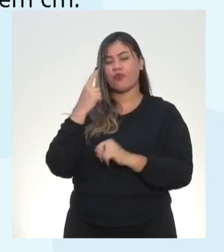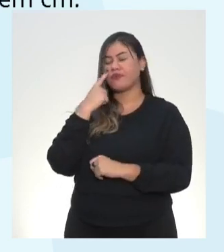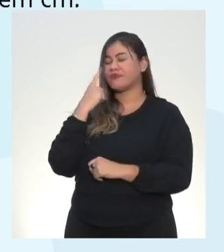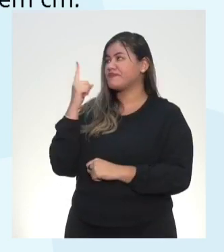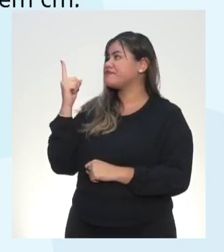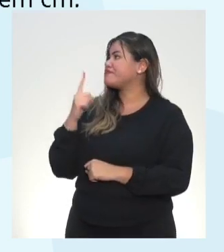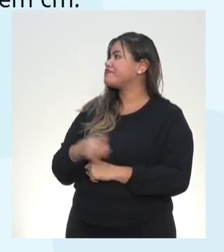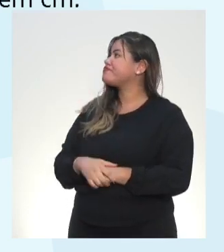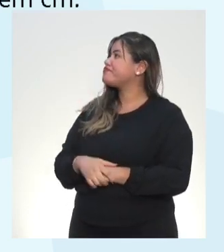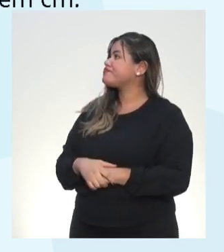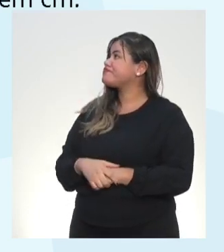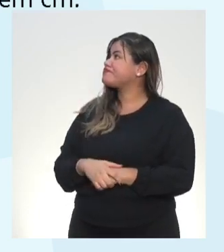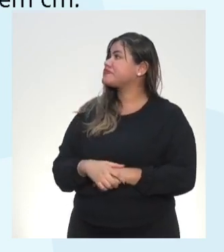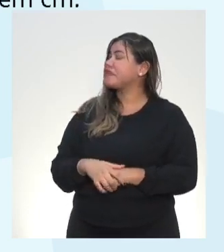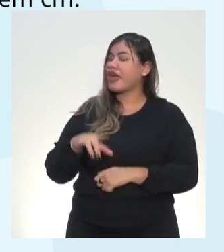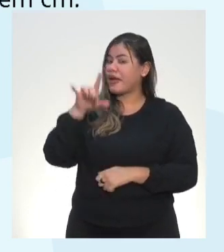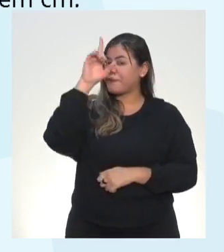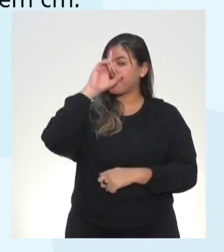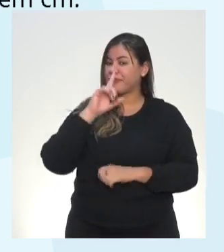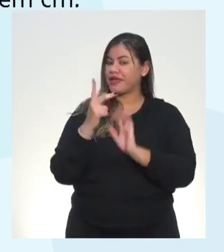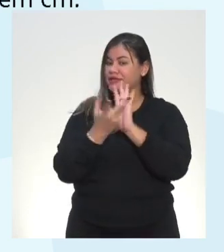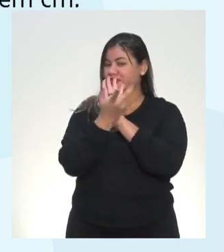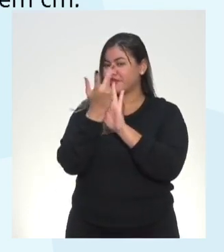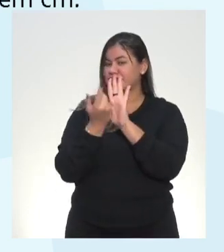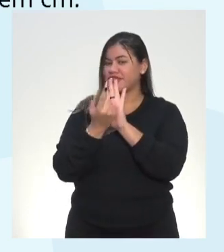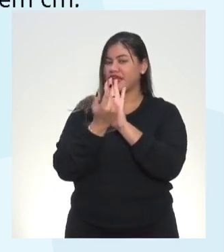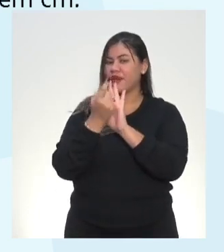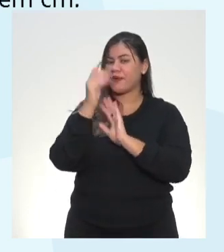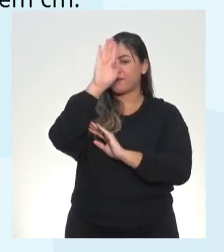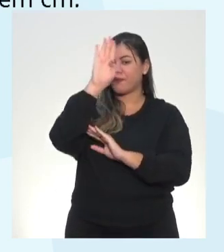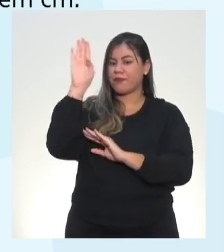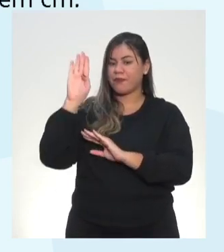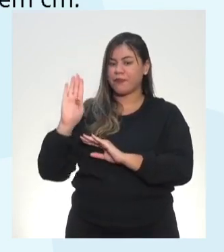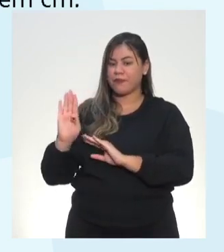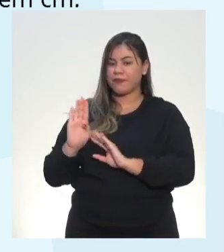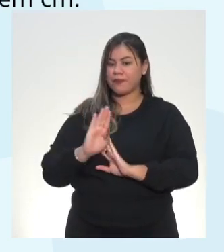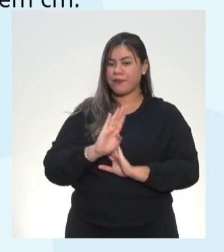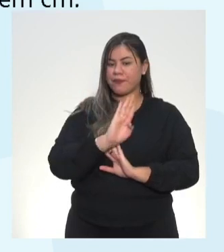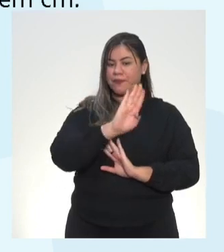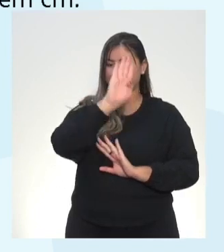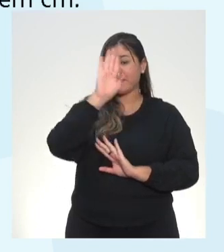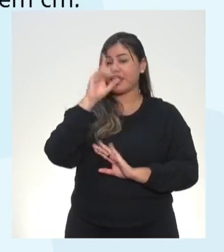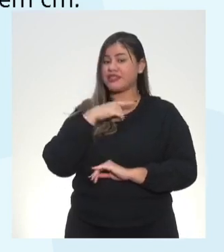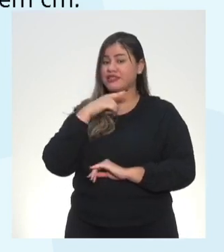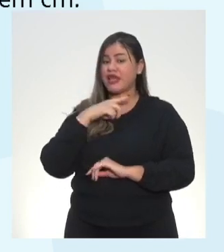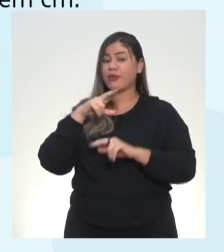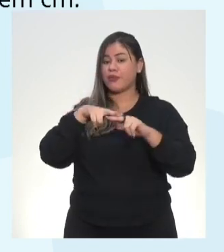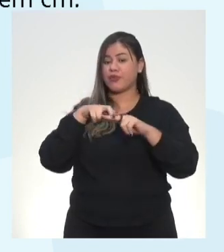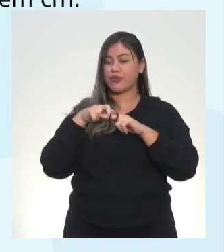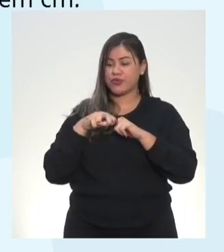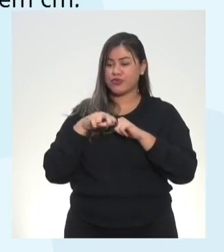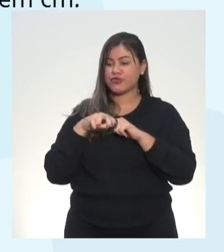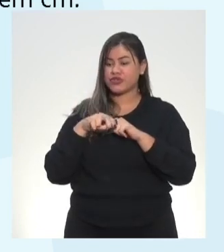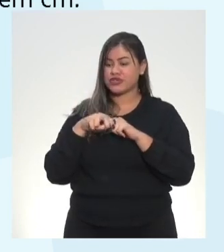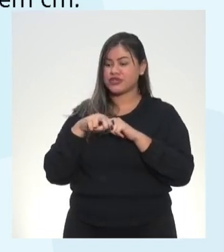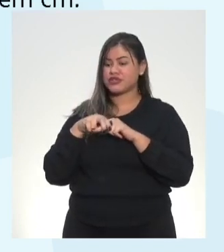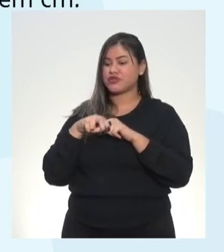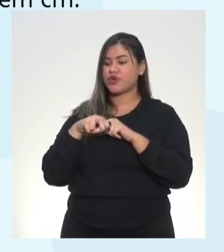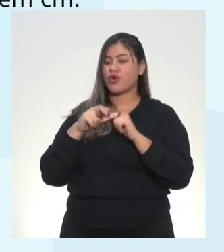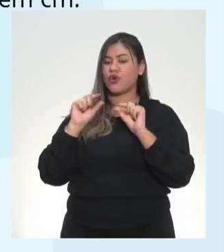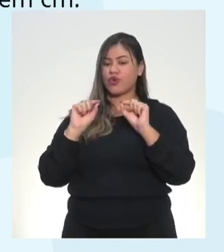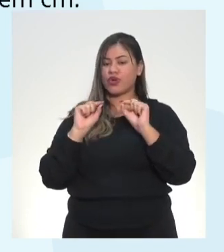primeiro exemplo. Perímetro do hexágono regular. Quando a gente fala em hexágono, nós estamos falando